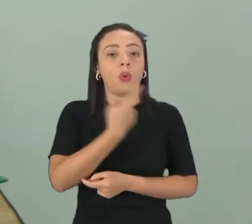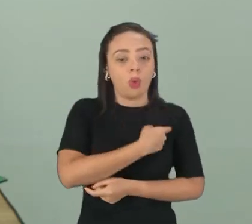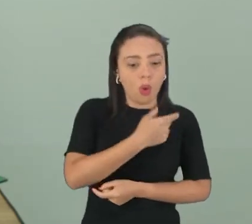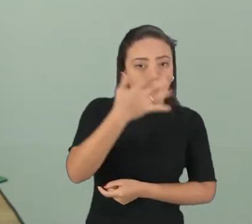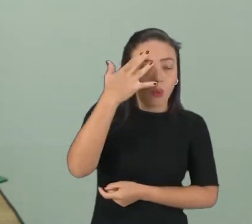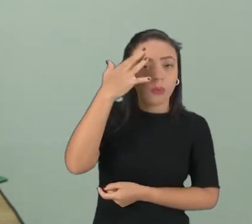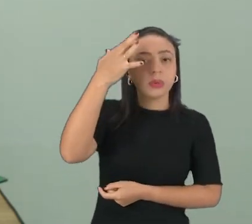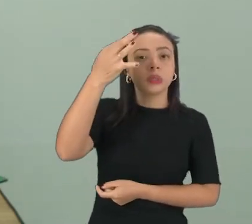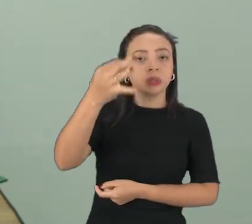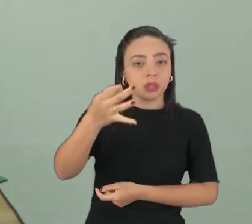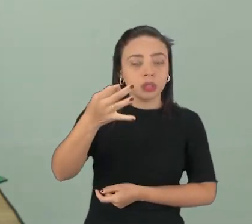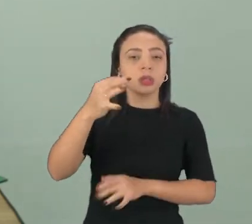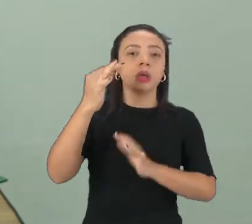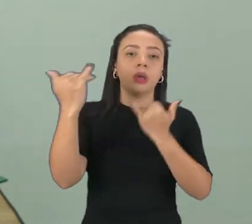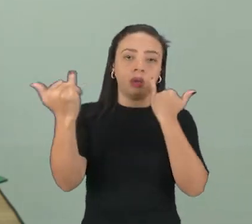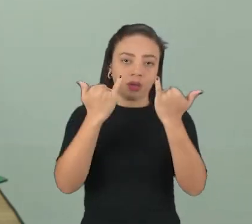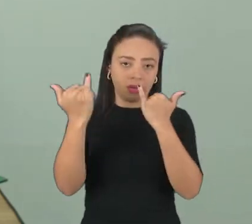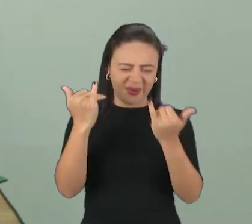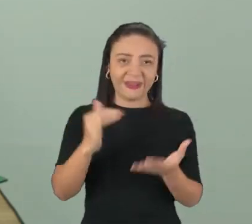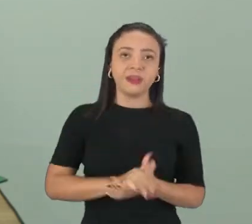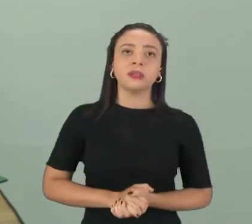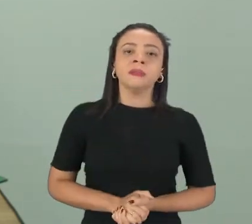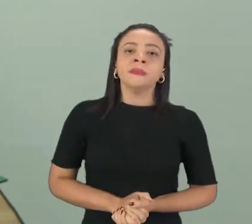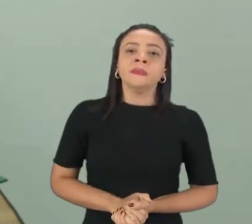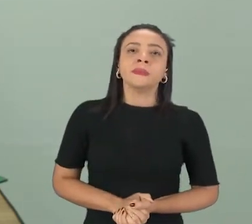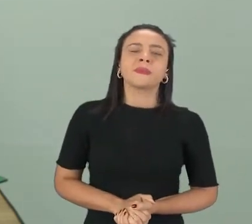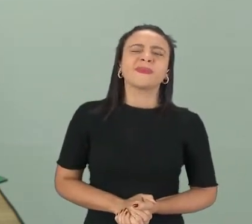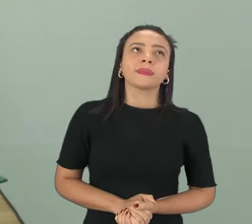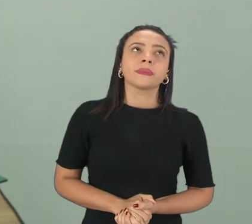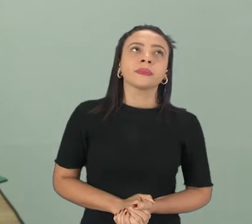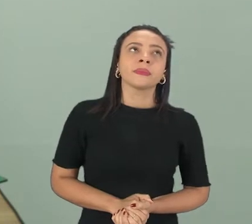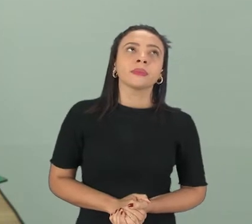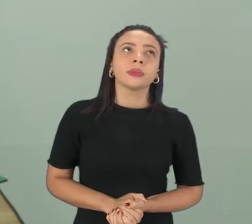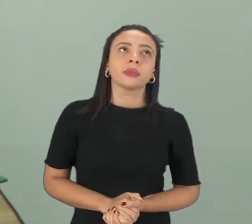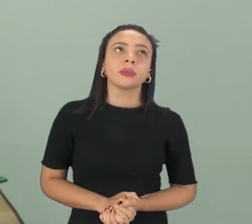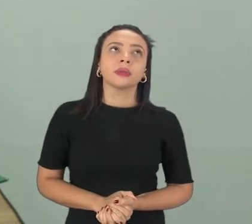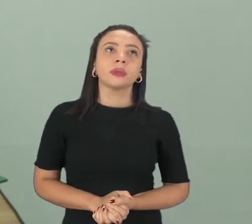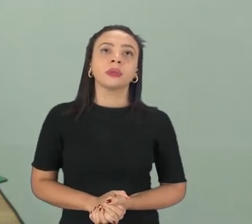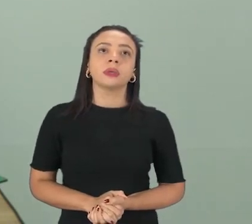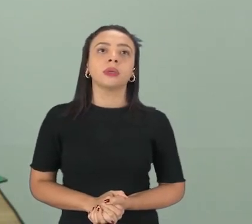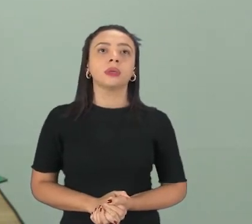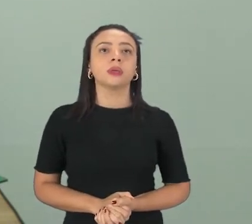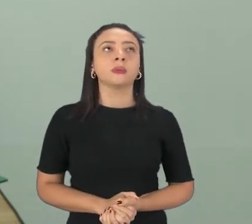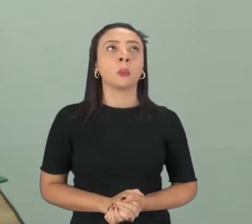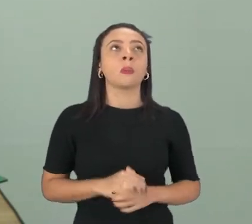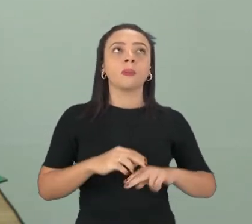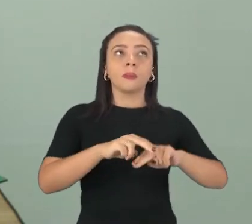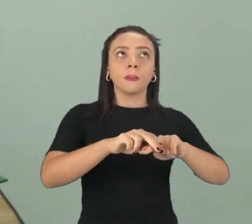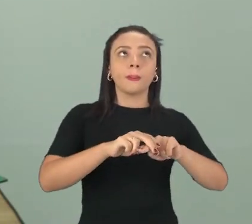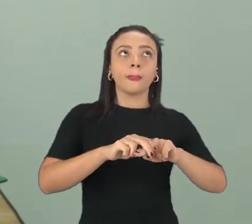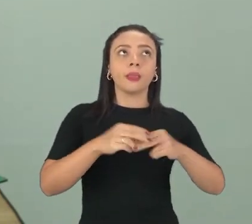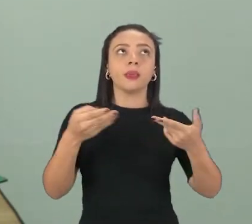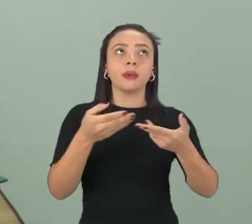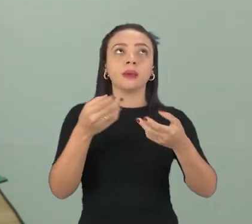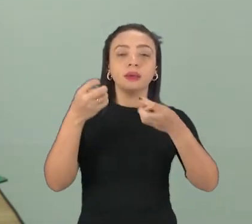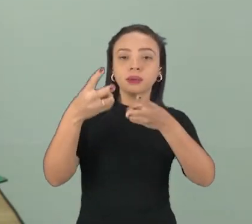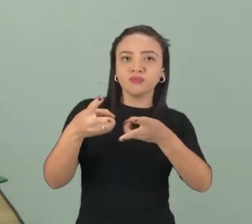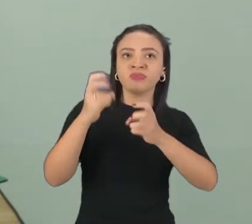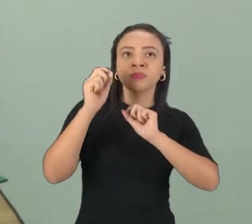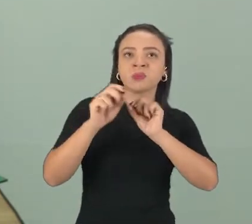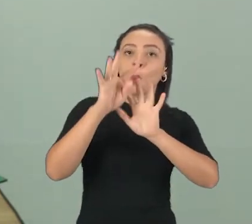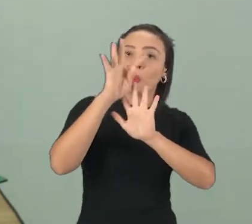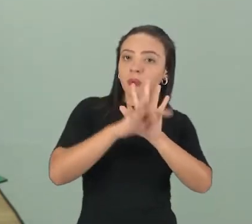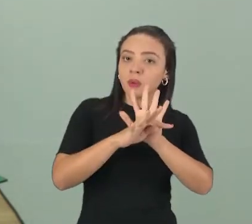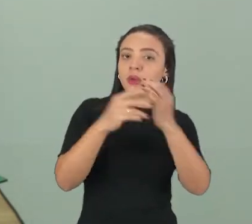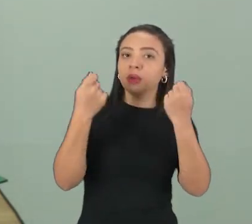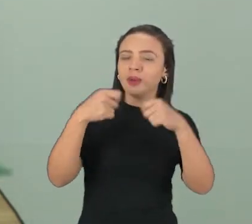compreender aquela informação. O texto te leva a compreender essa informação. E para isso, nós vamos analisar um texto